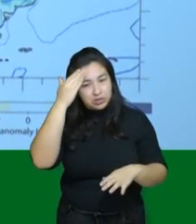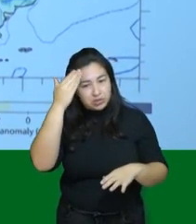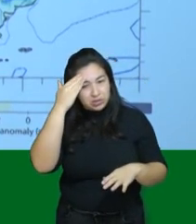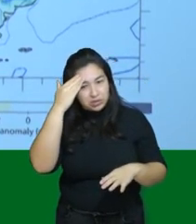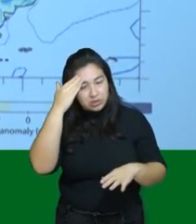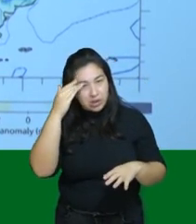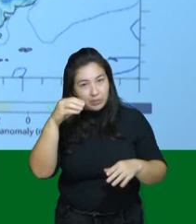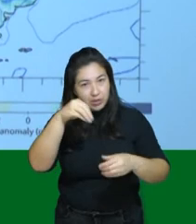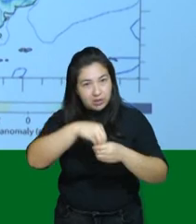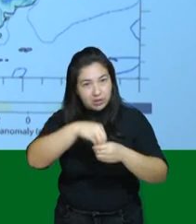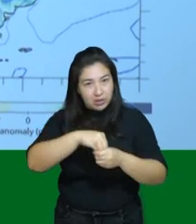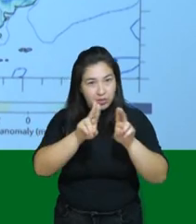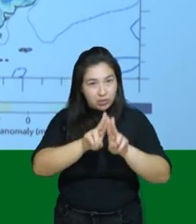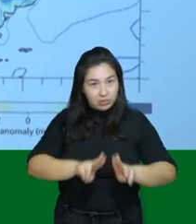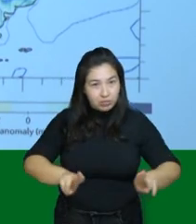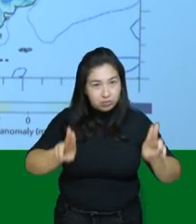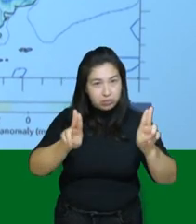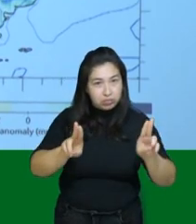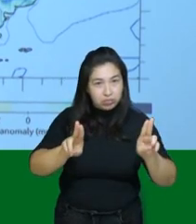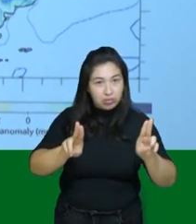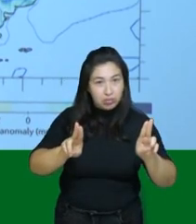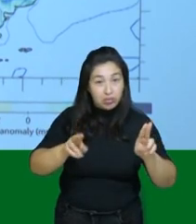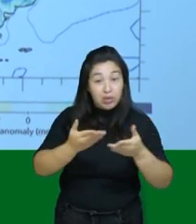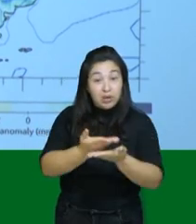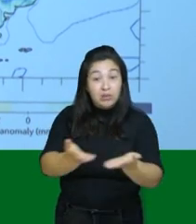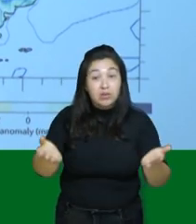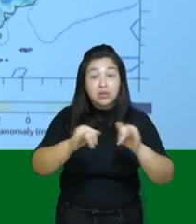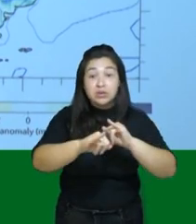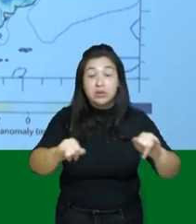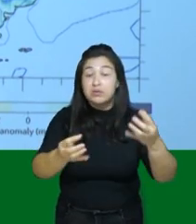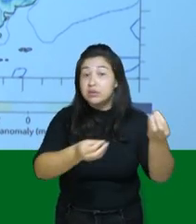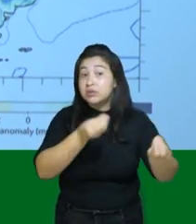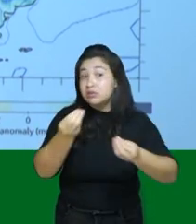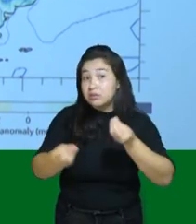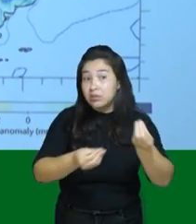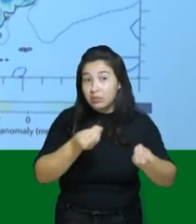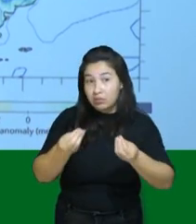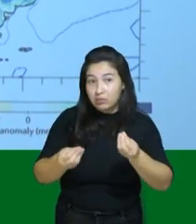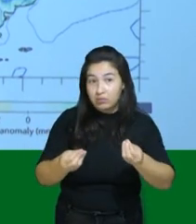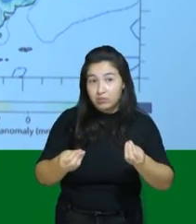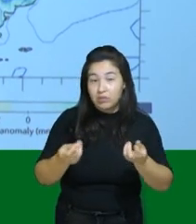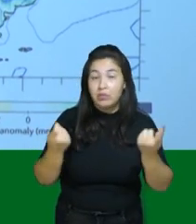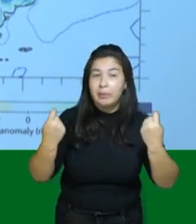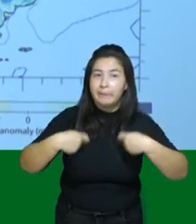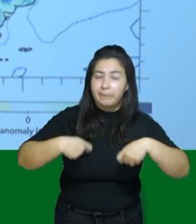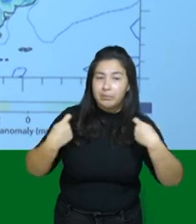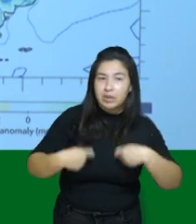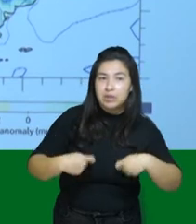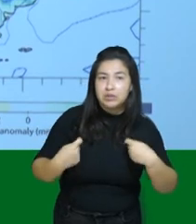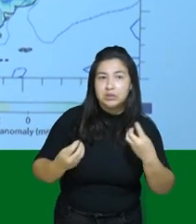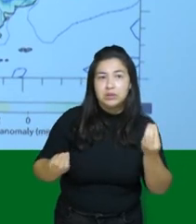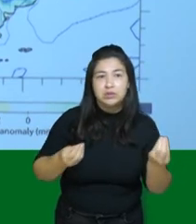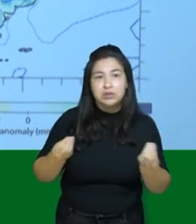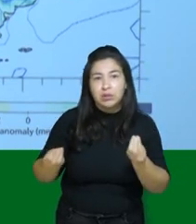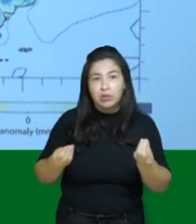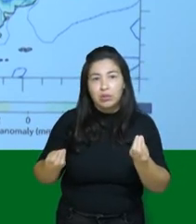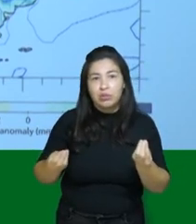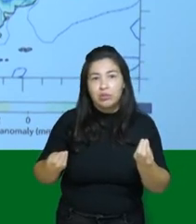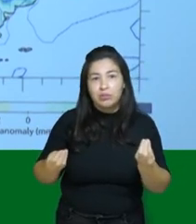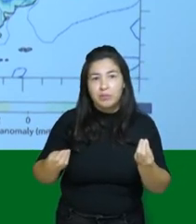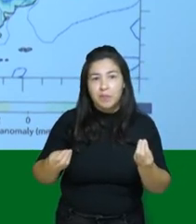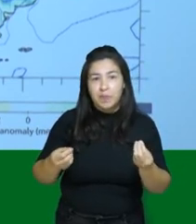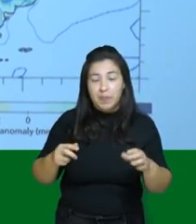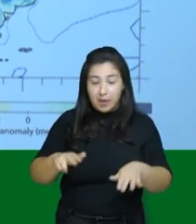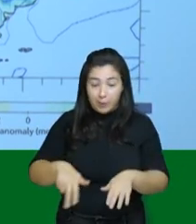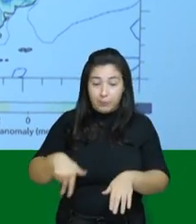sabemos ali na universidade e os cientistas e a população? E isso a gente tem que... Então, eu estou muito feliz